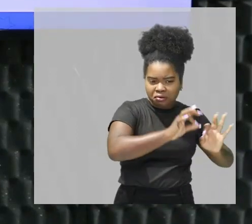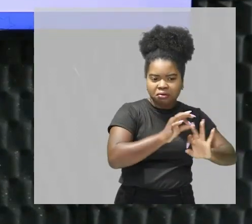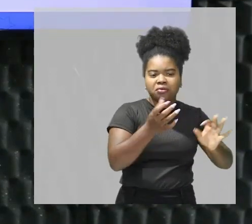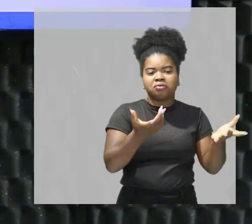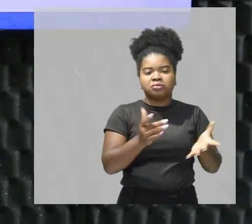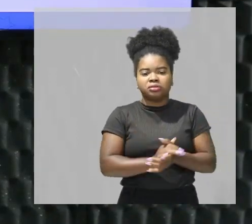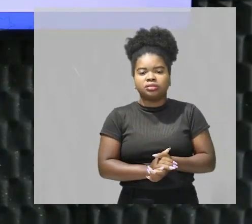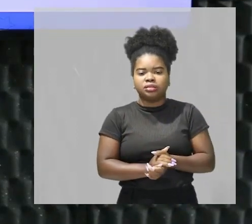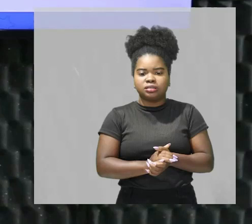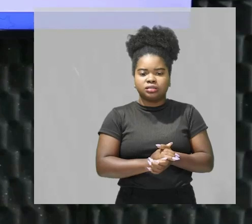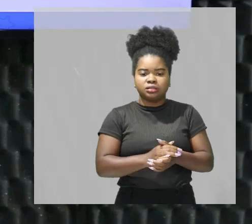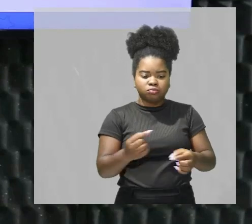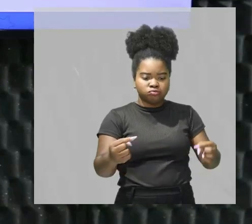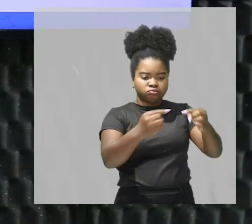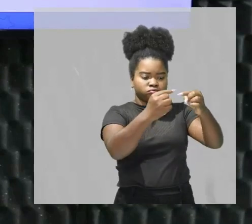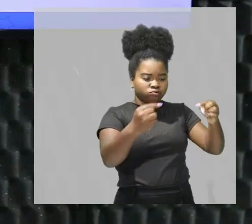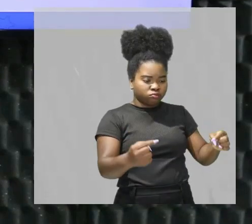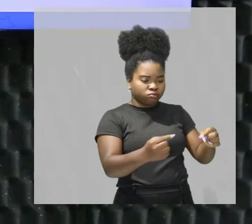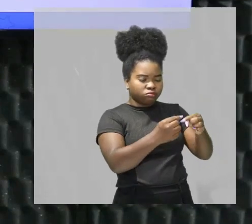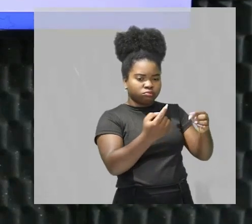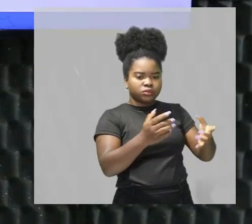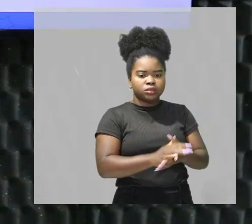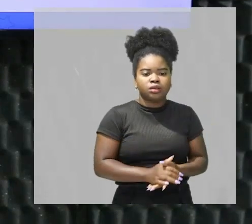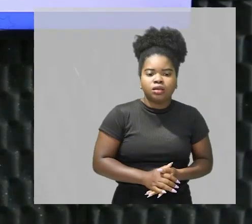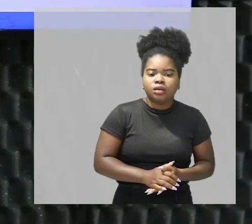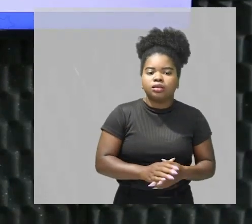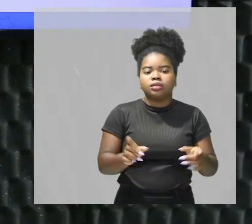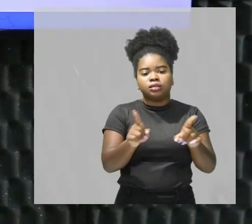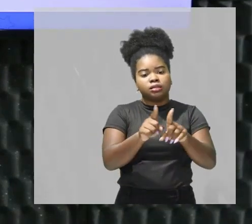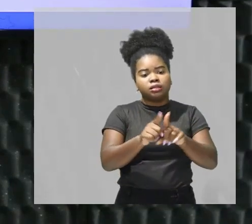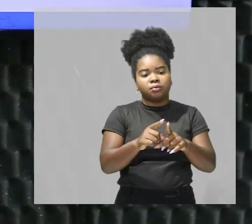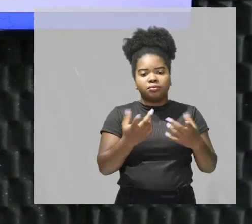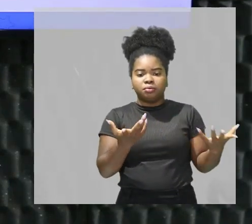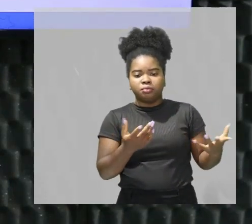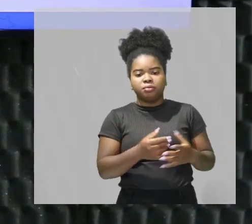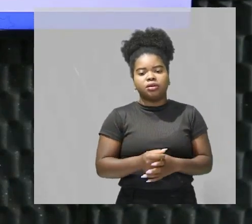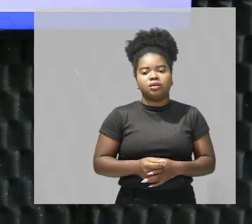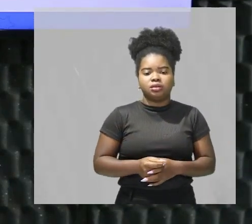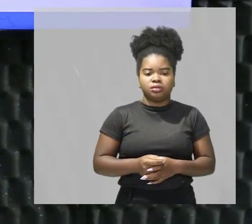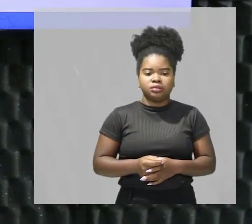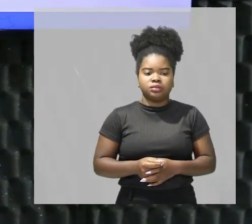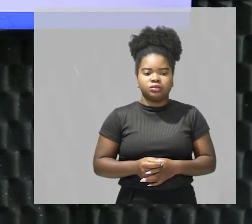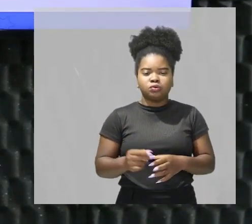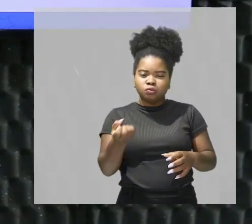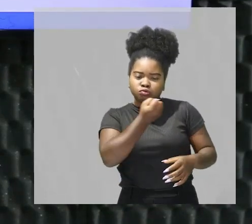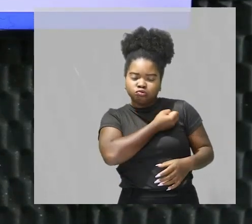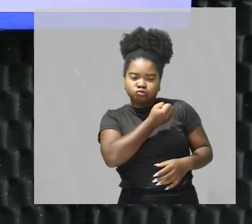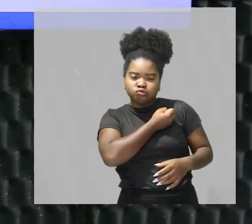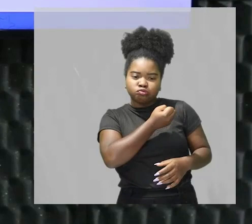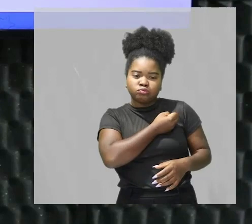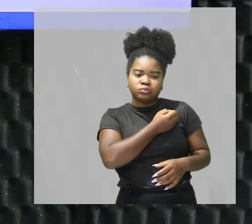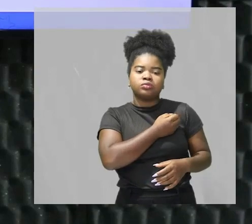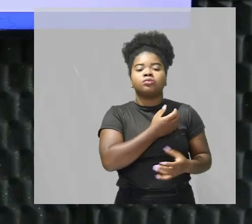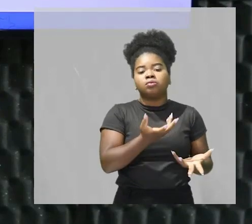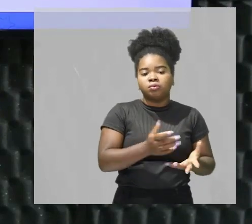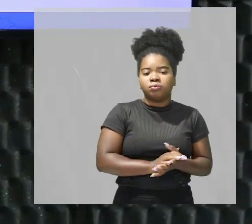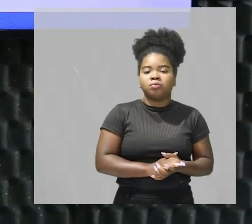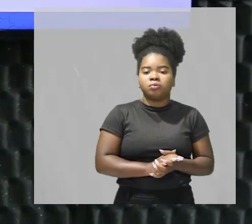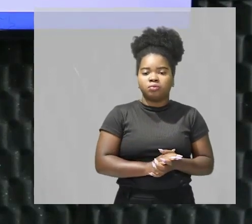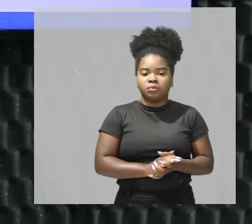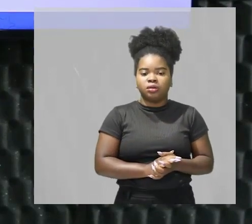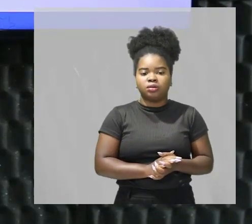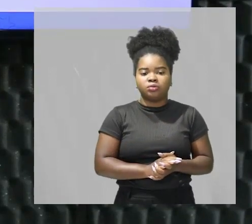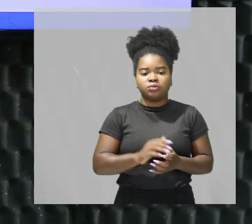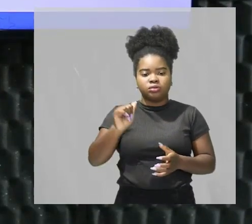eletrônicos. E também os elementos e o número de átomos envolvidos. É conhecido também como